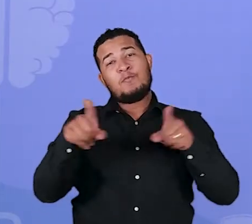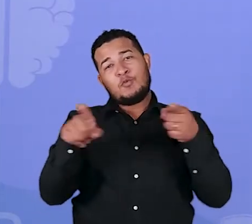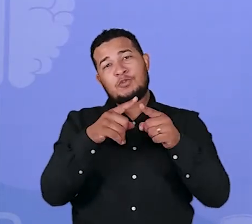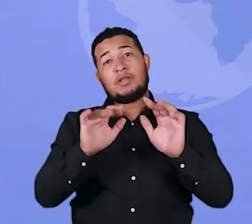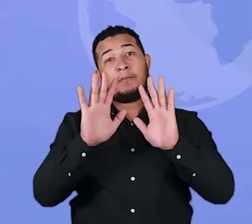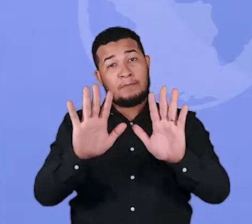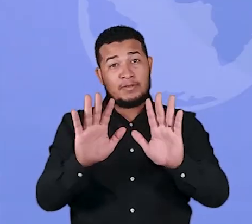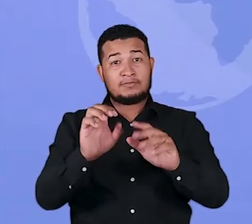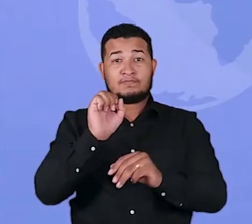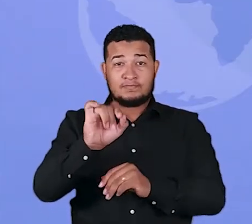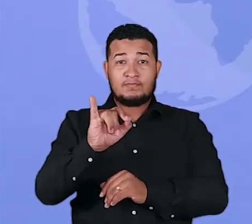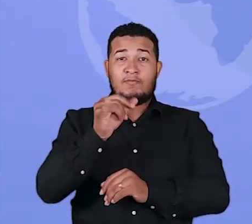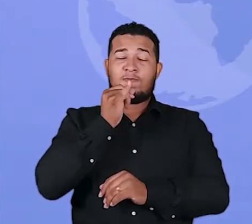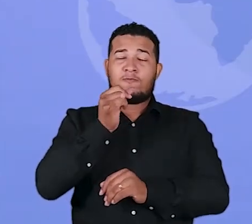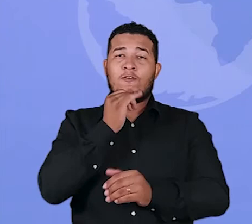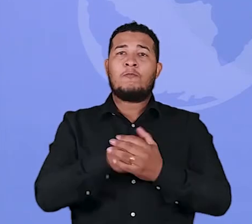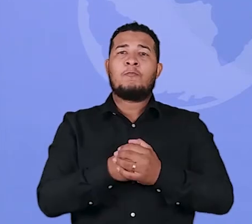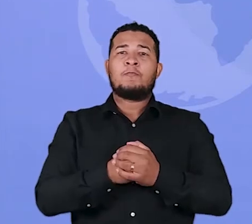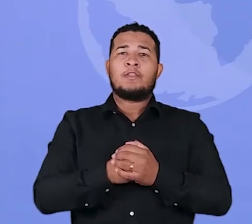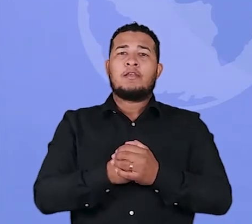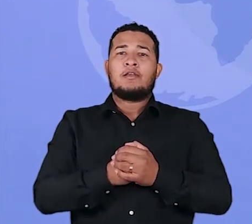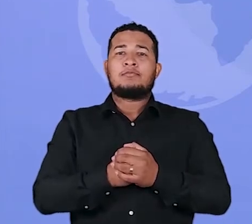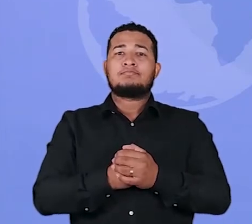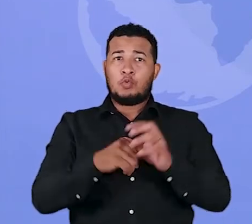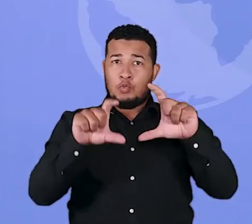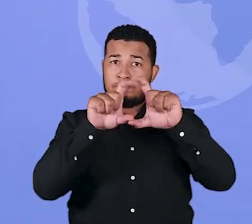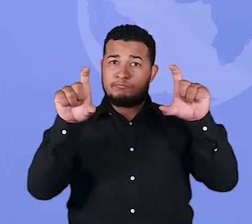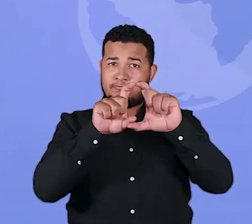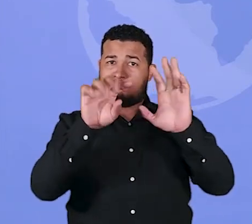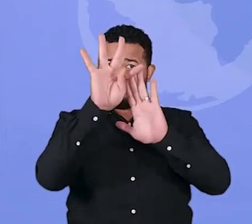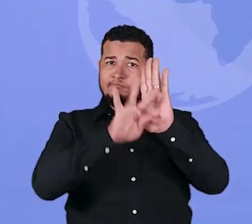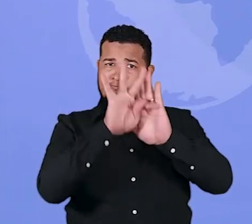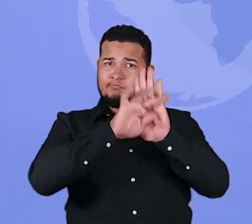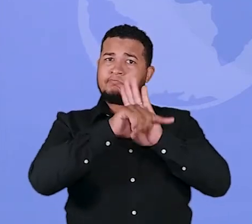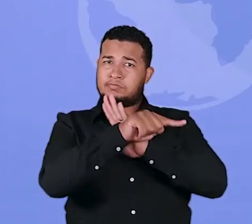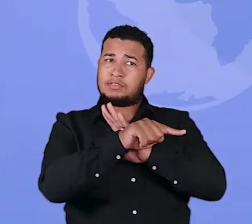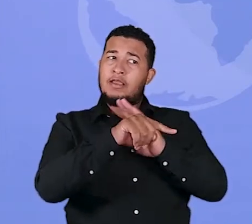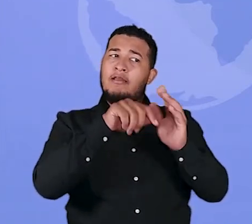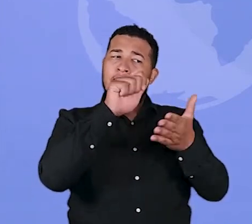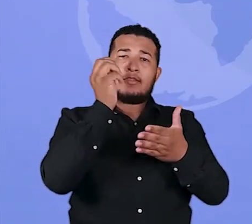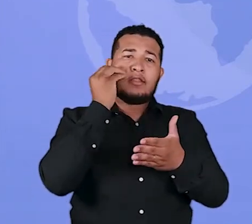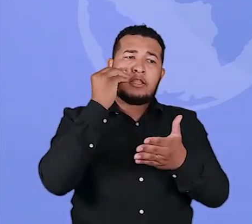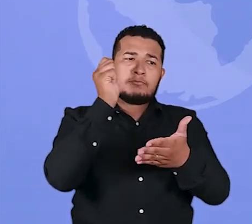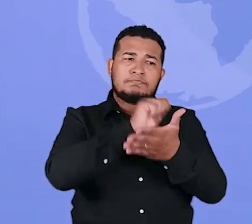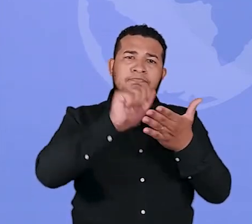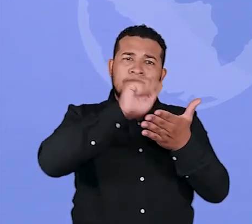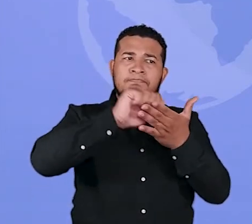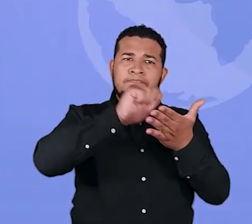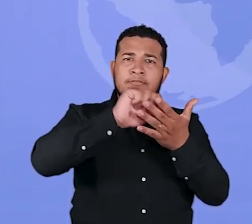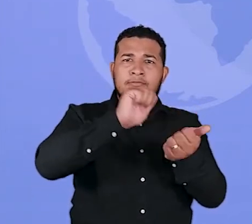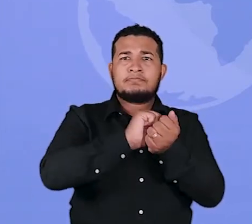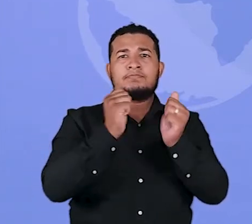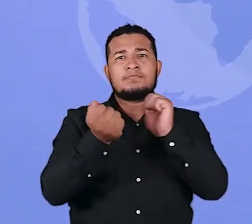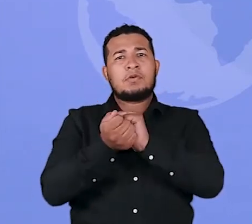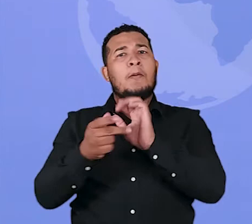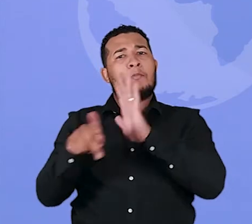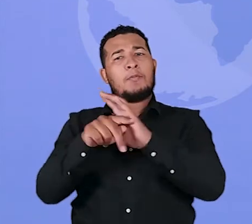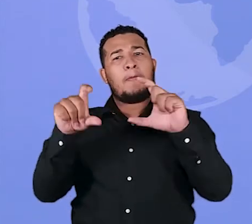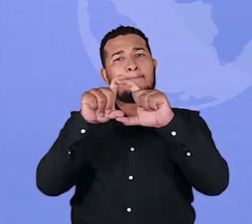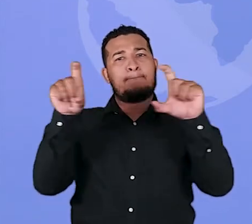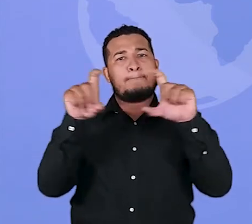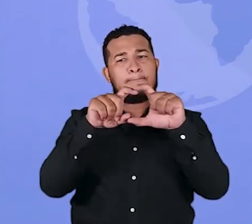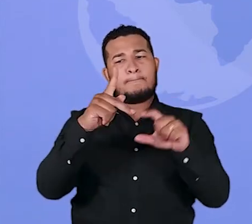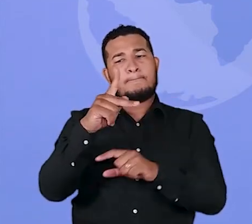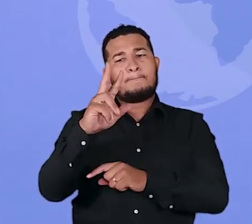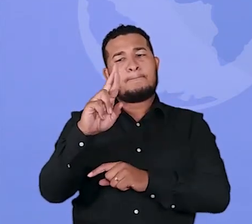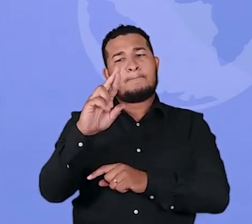é uma música. No entanto, se a gente fosse pegar esse mesmo texto e escrever de uma maneira em prosa,